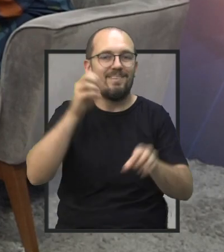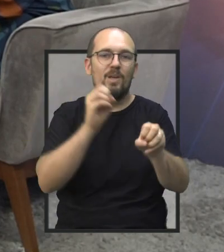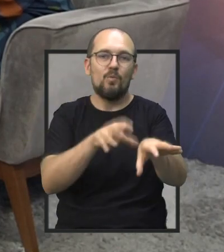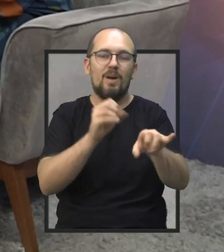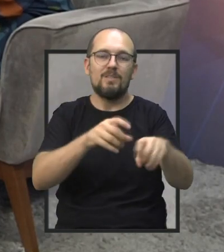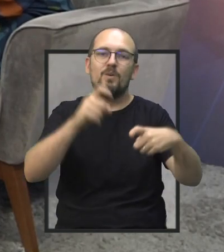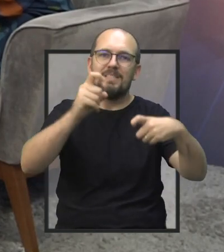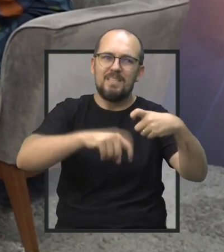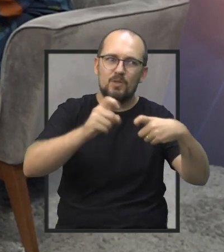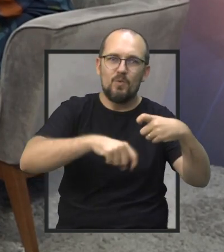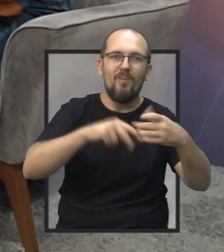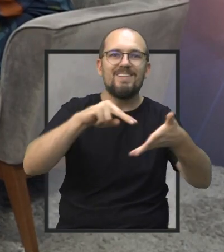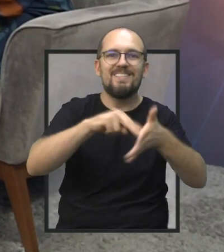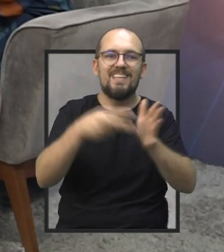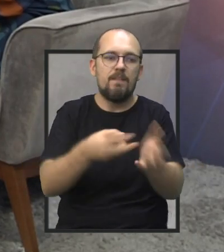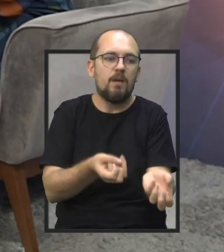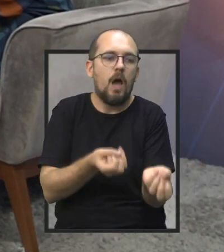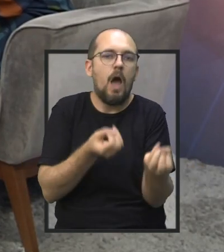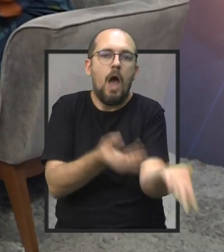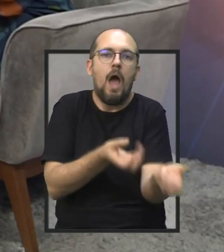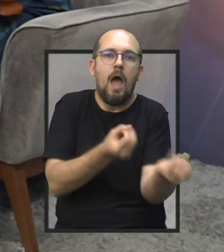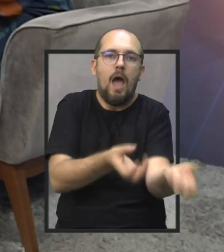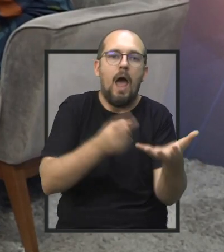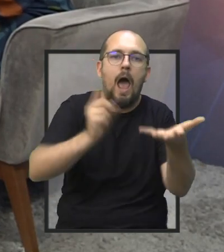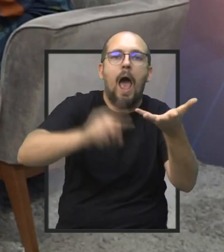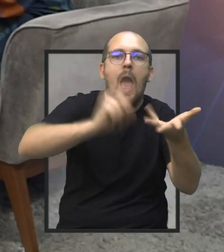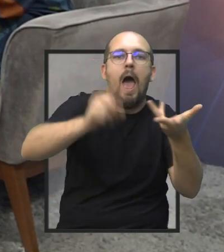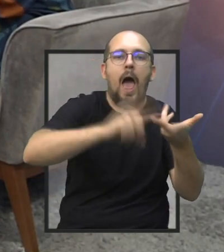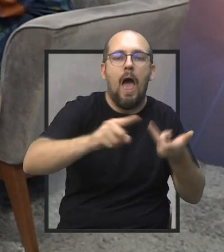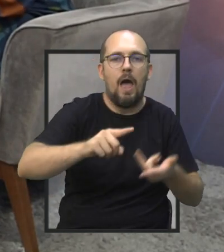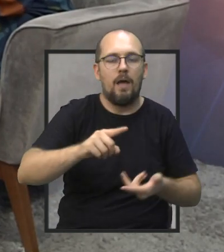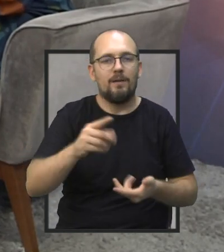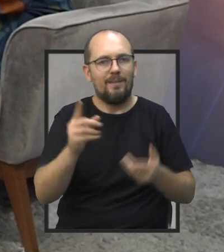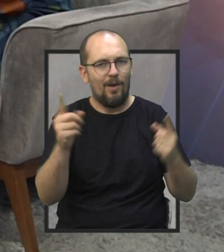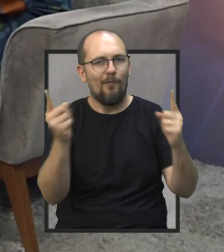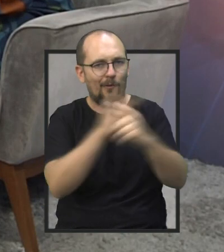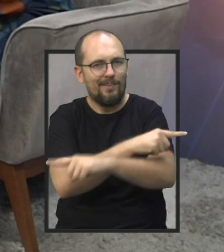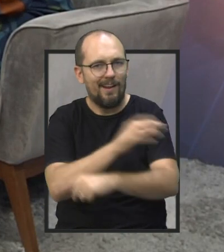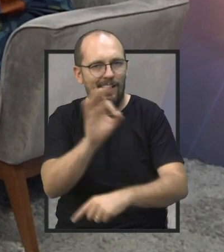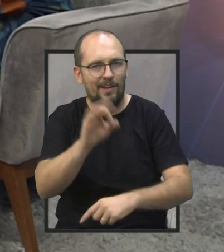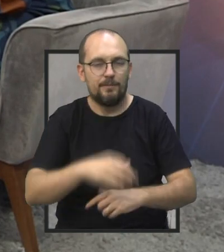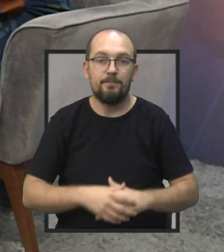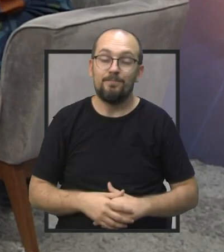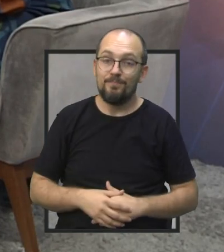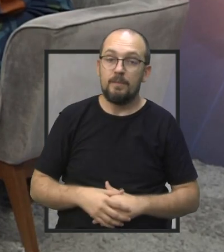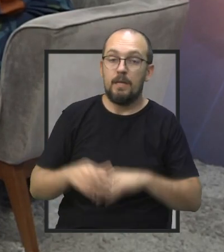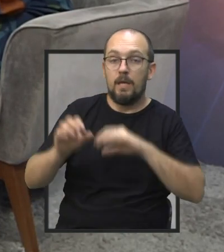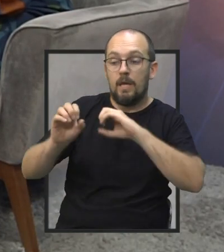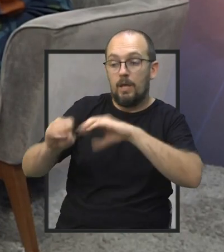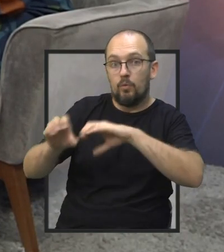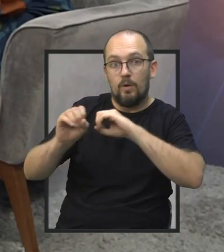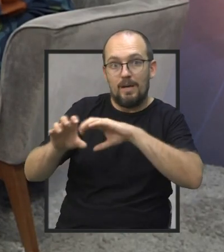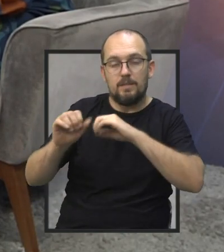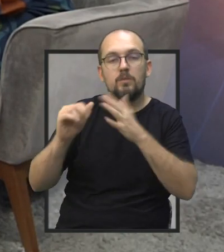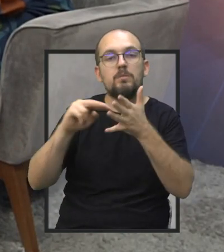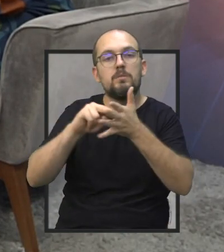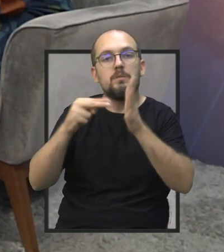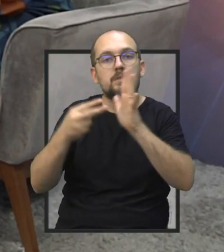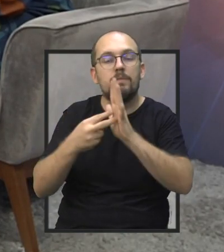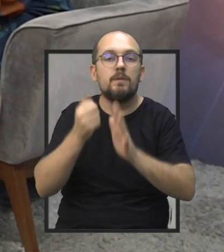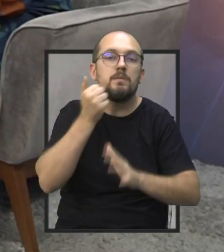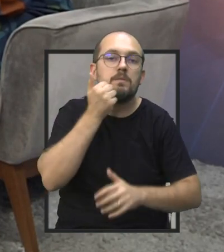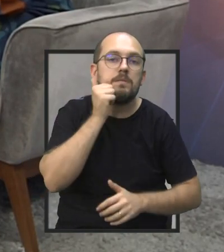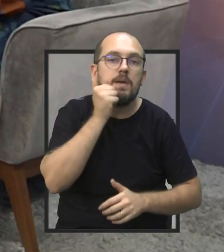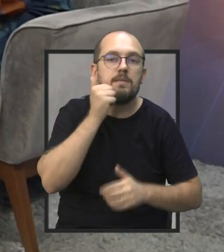educação sexual é sexualizar a criança, e na verdade é completamente o contrário. A educação, né, sexual está ligada à própria ciência, né? Conhecer o